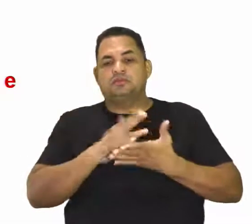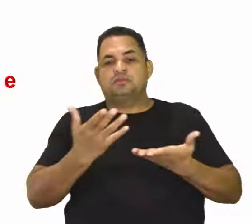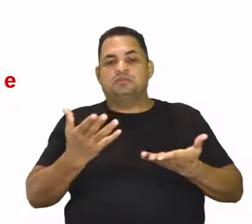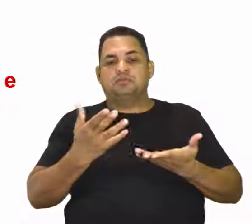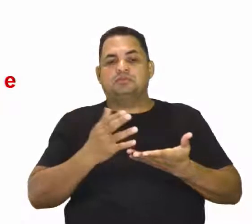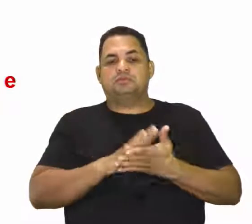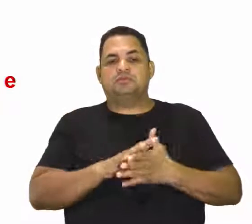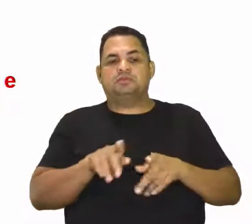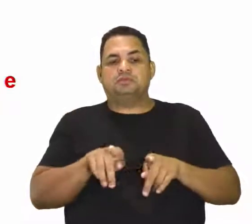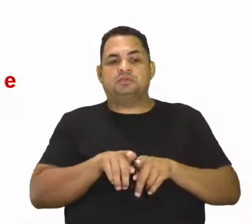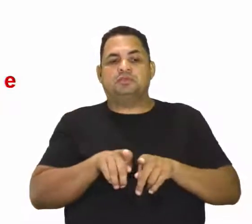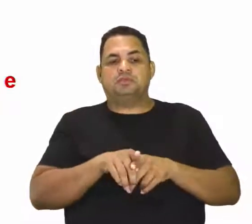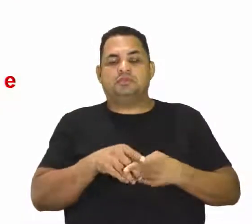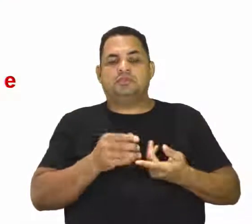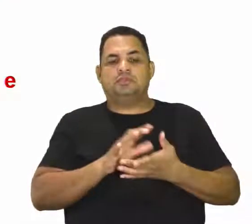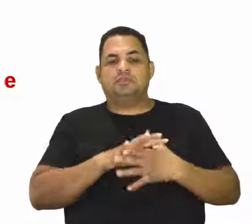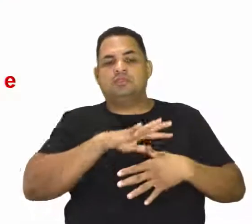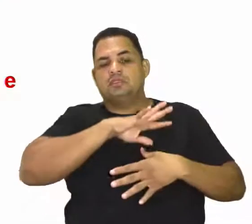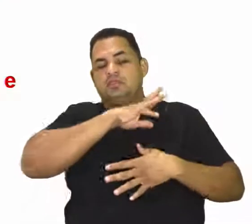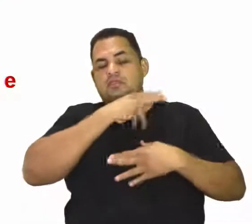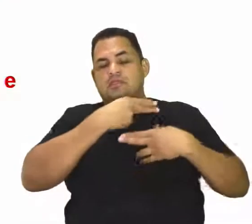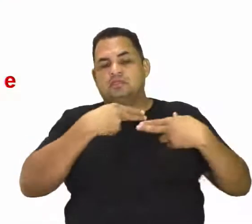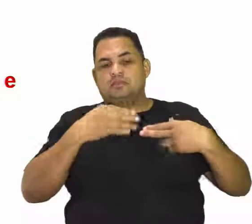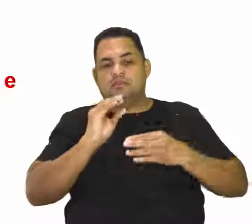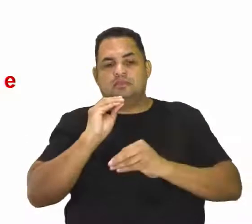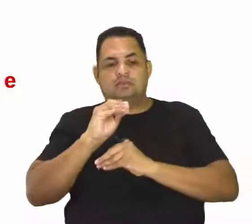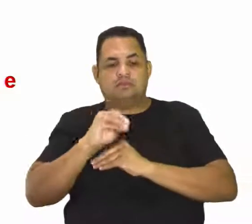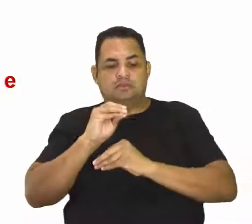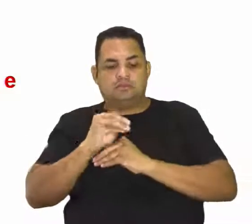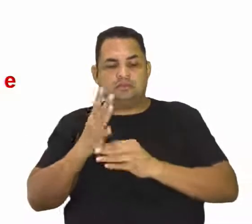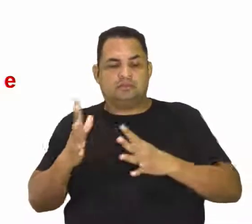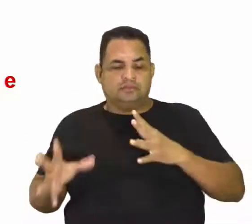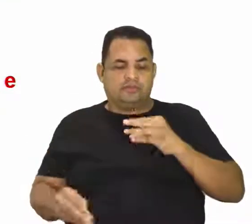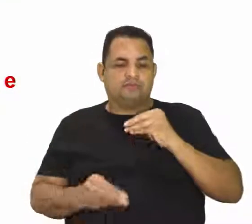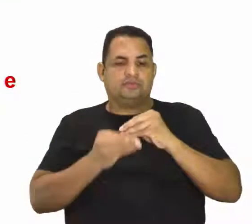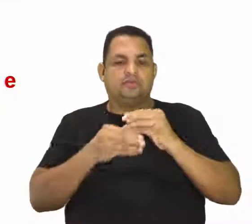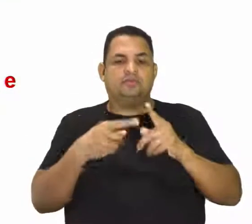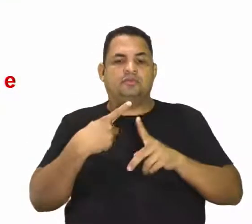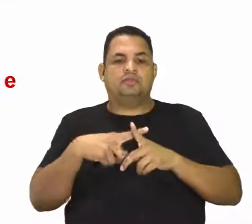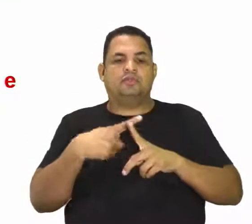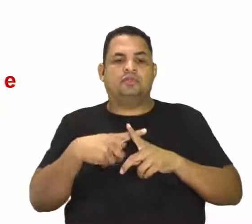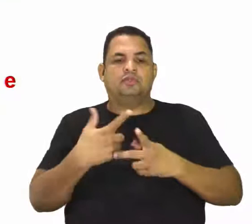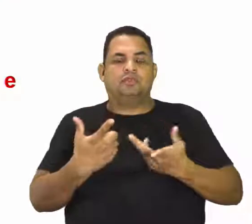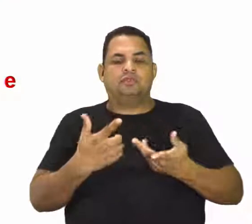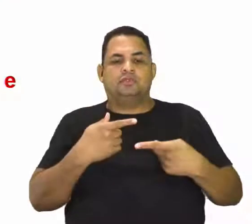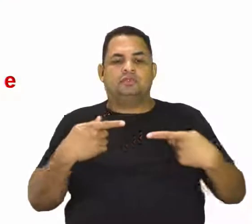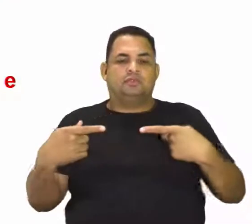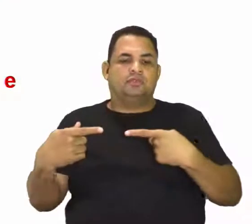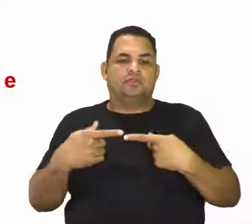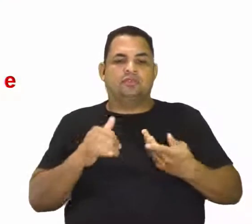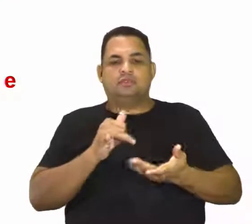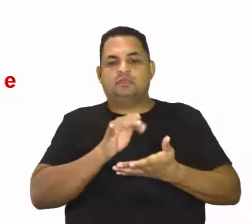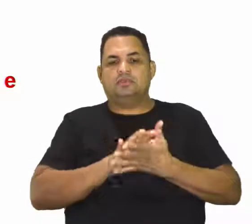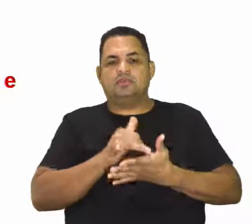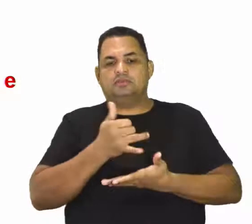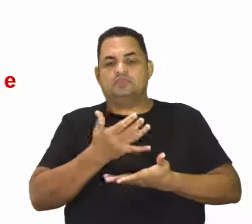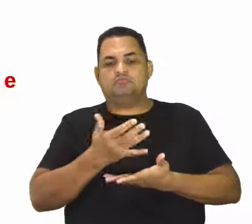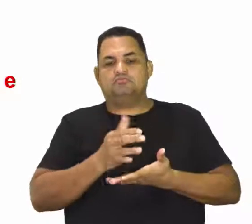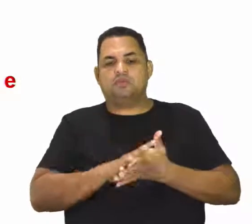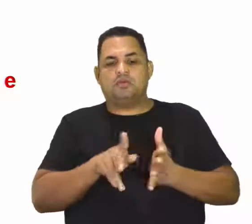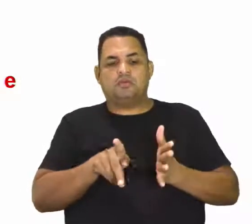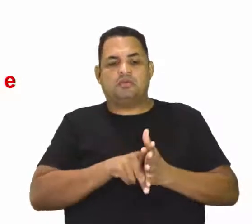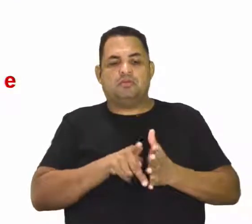das criações, que eu vou inserir, porque estão relacionados com os exemplares